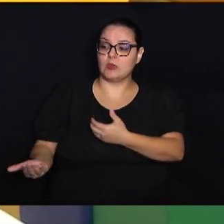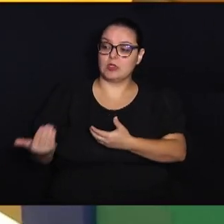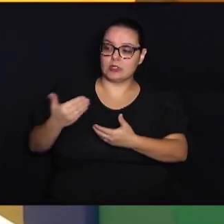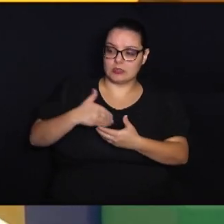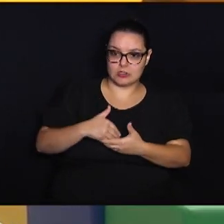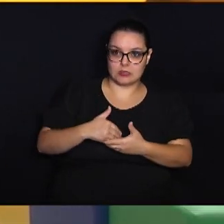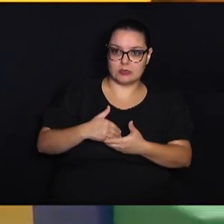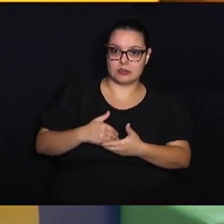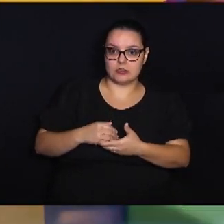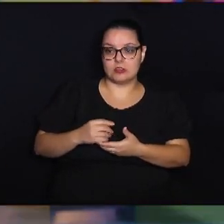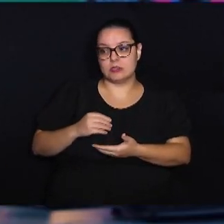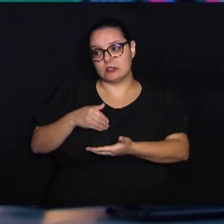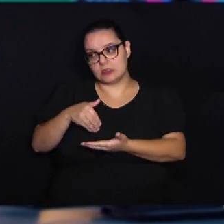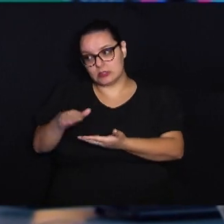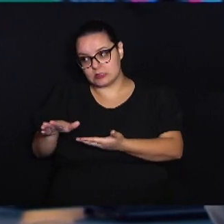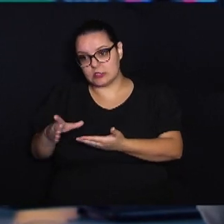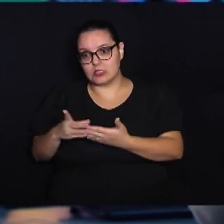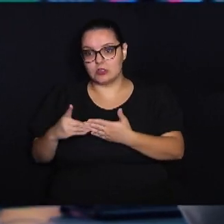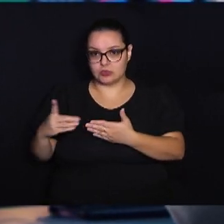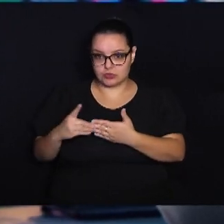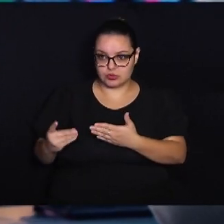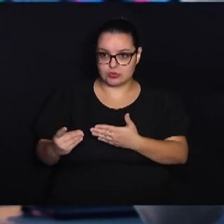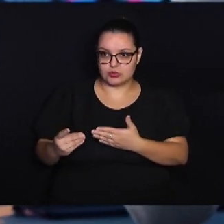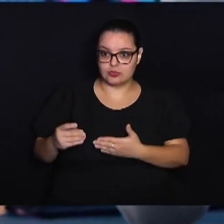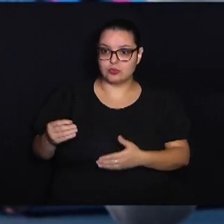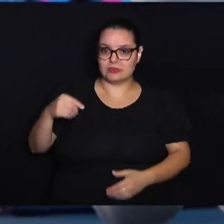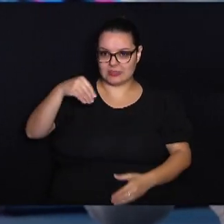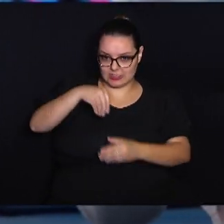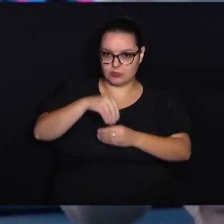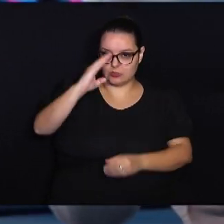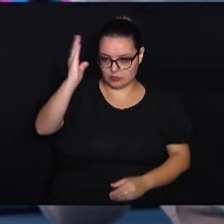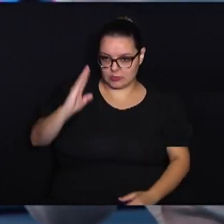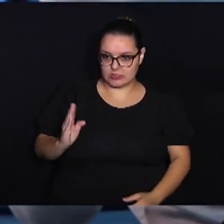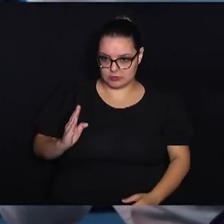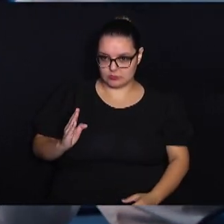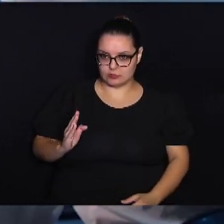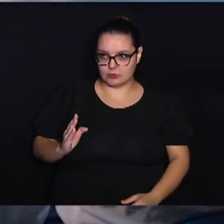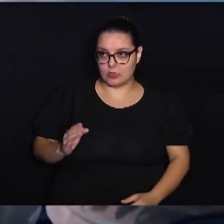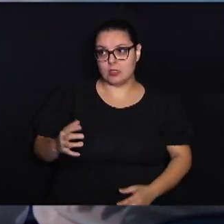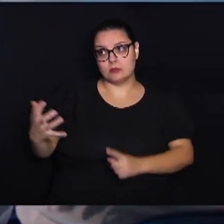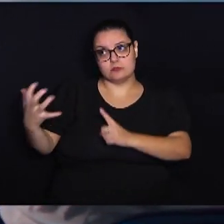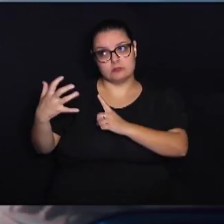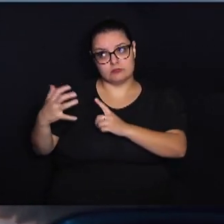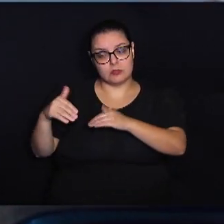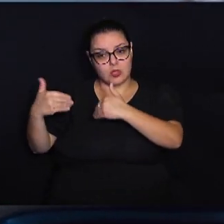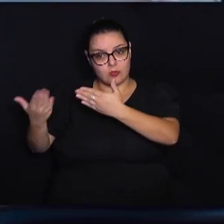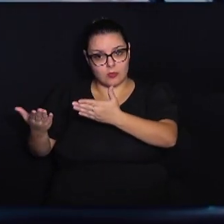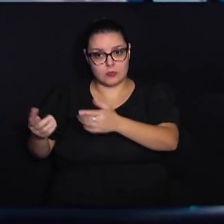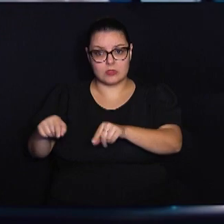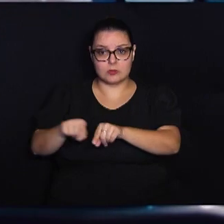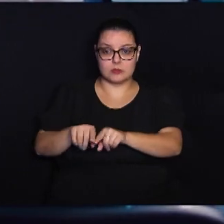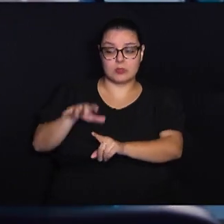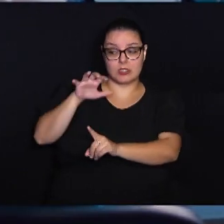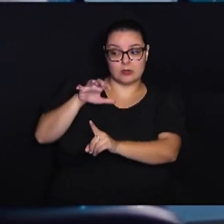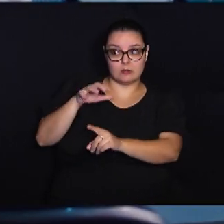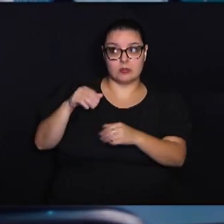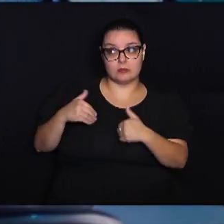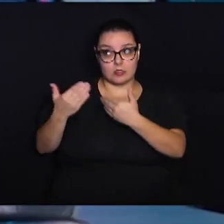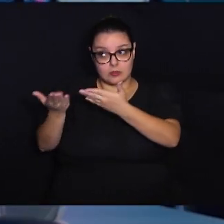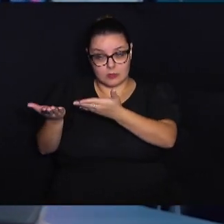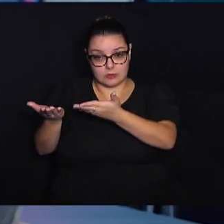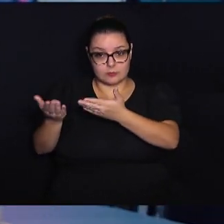abrange um trabalho social e também de ampla educação. A solenidade contou com a